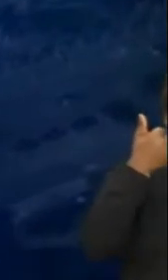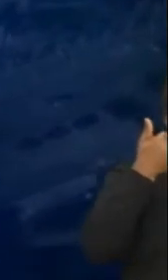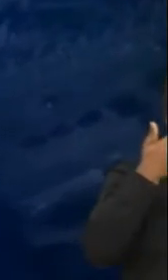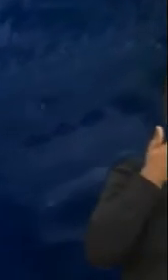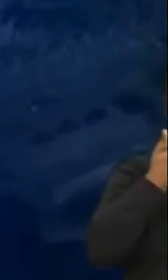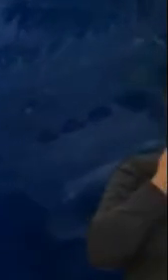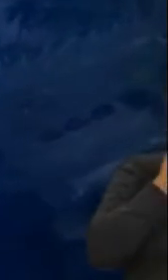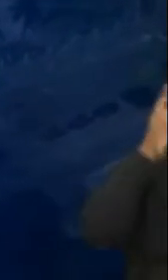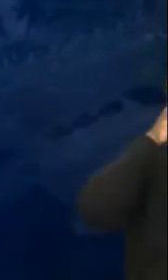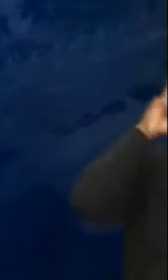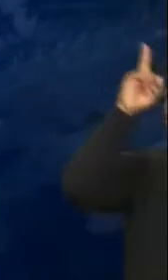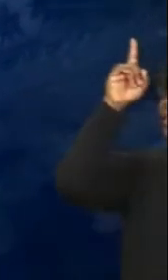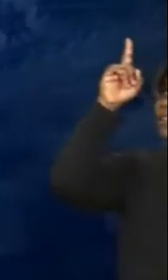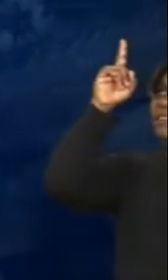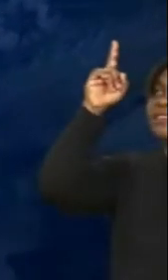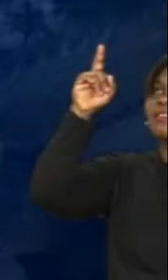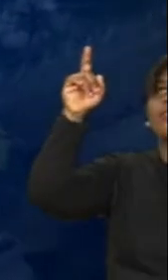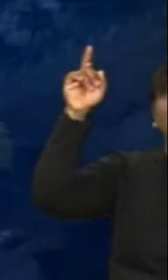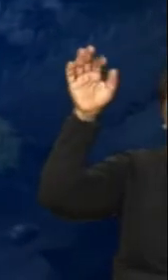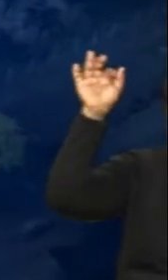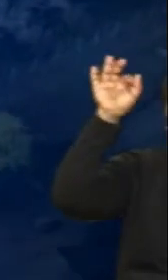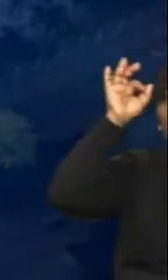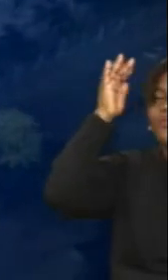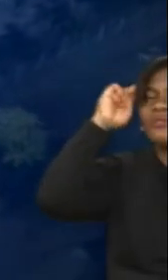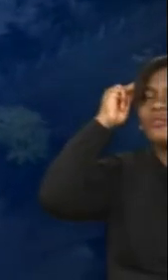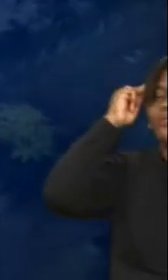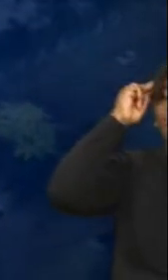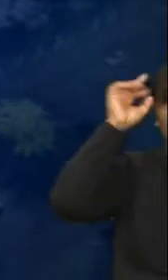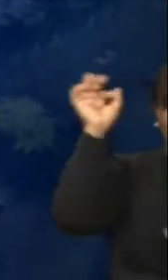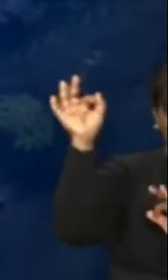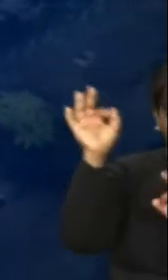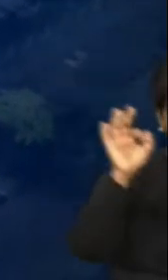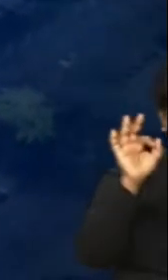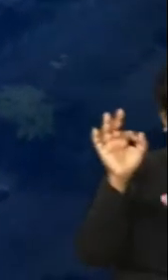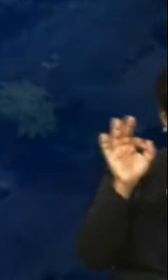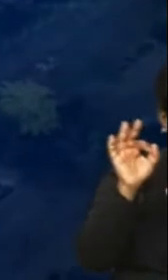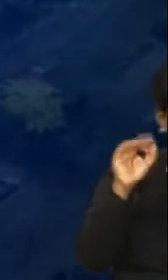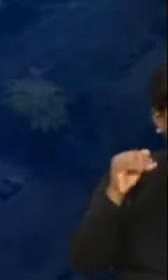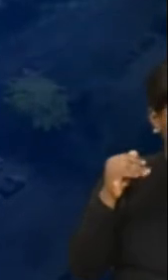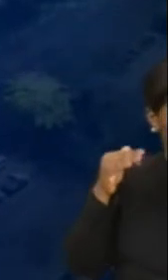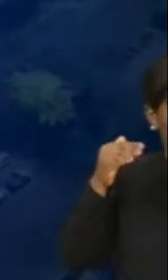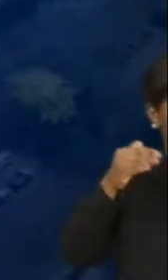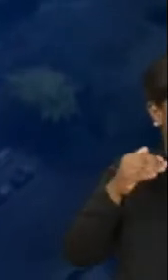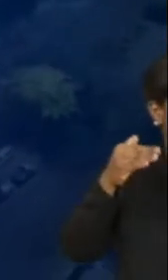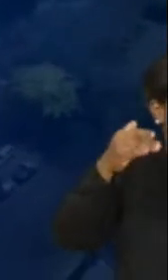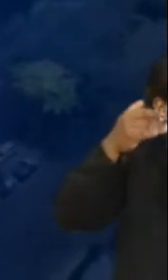sonhos vão além do que eu posso imaginar, do que eu possa imaginar.